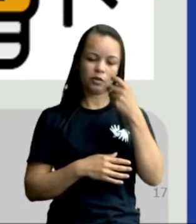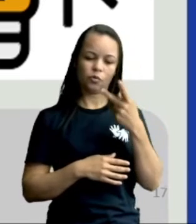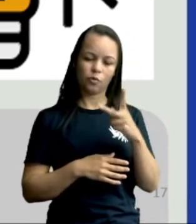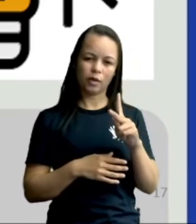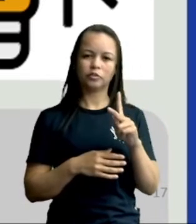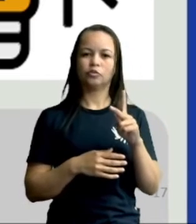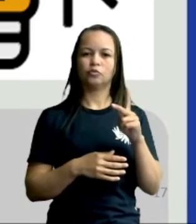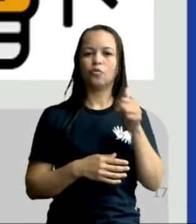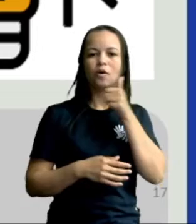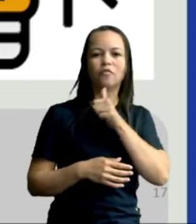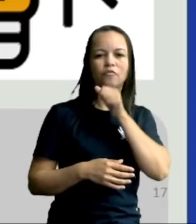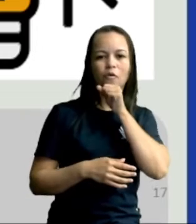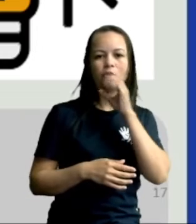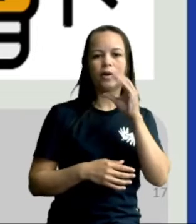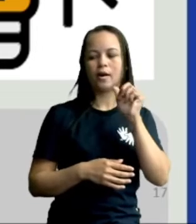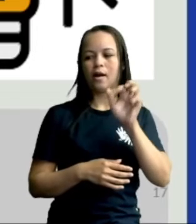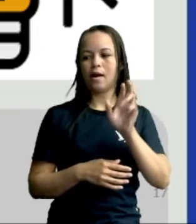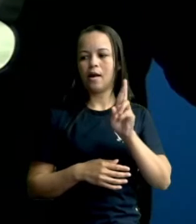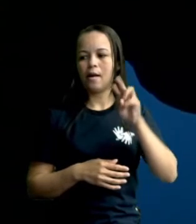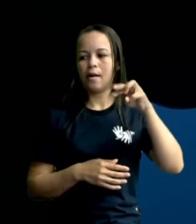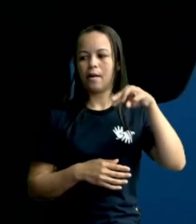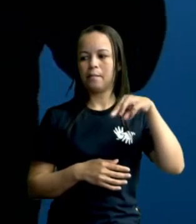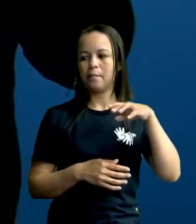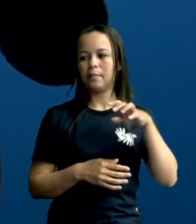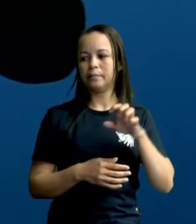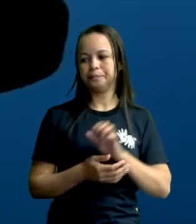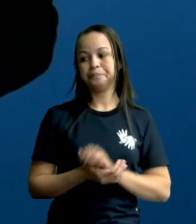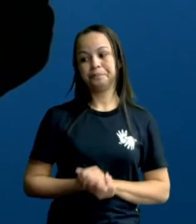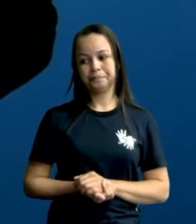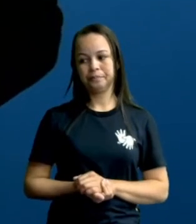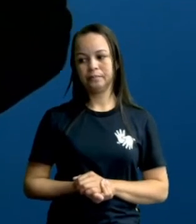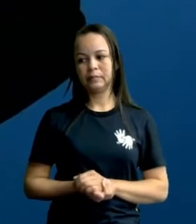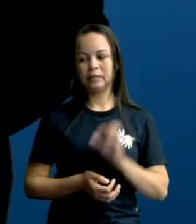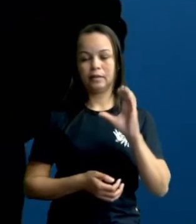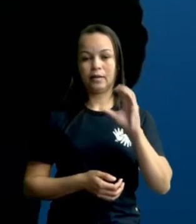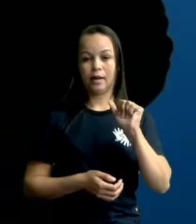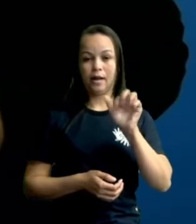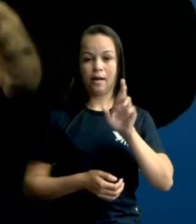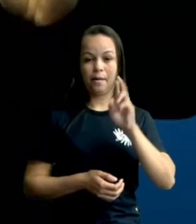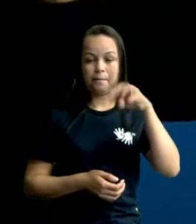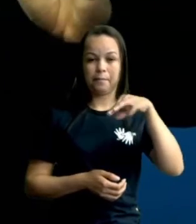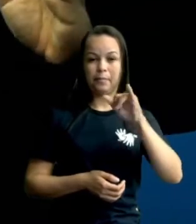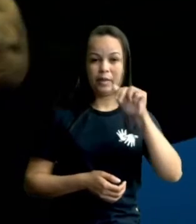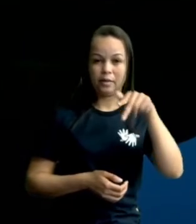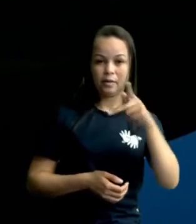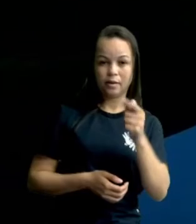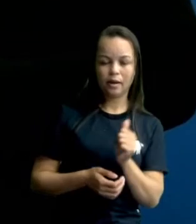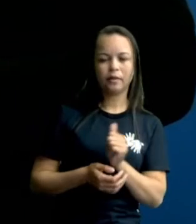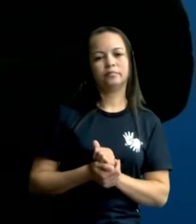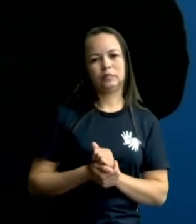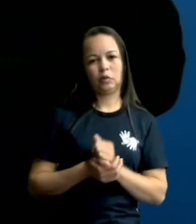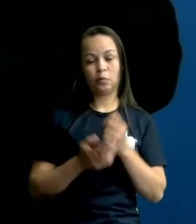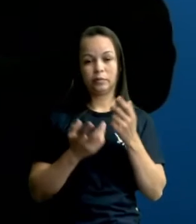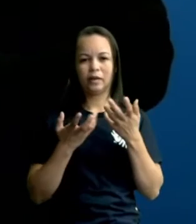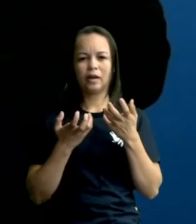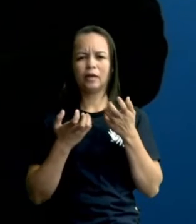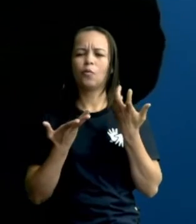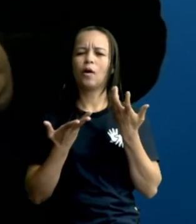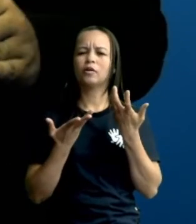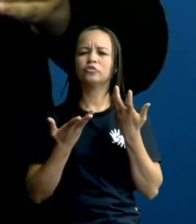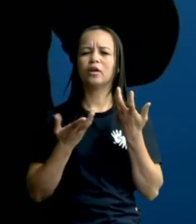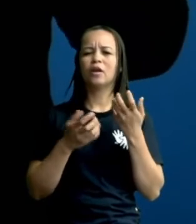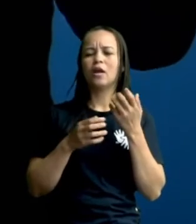Carminha. Tá bom? Volta para mim. Analise que aqui é a linguagem formal. Em nenhum momento foi-se posto uma